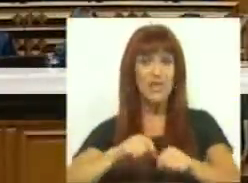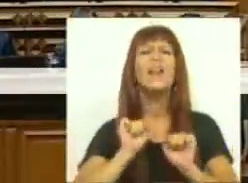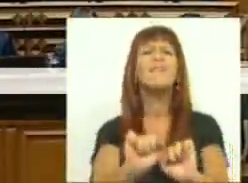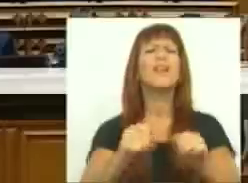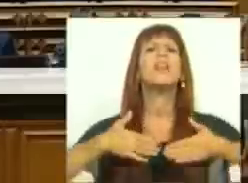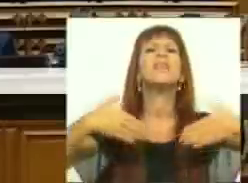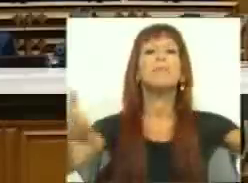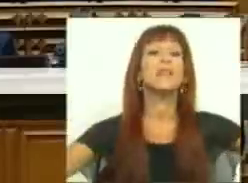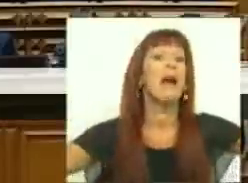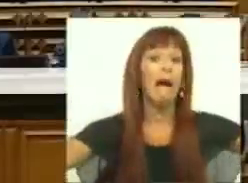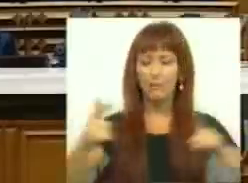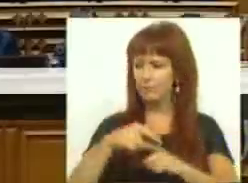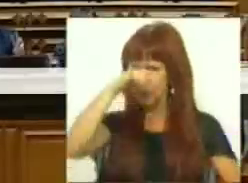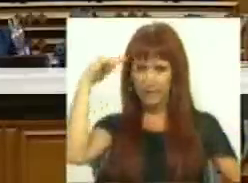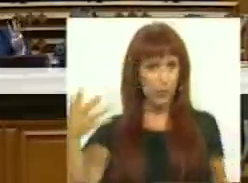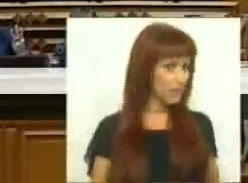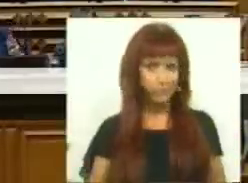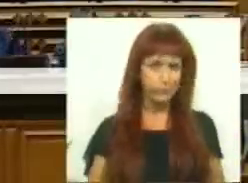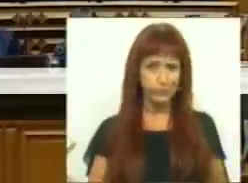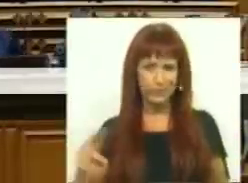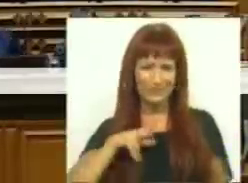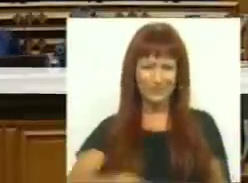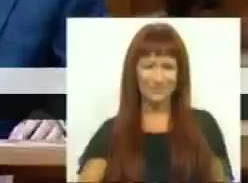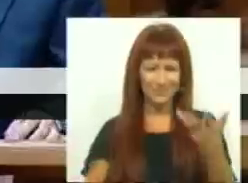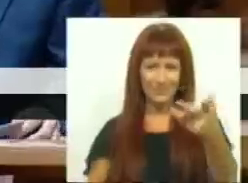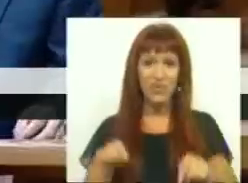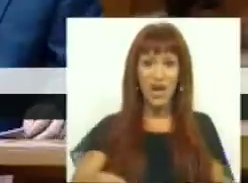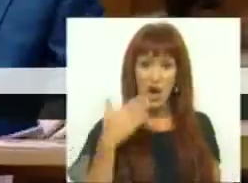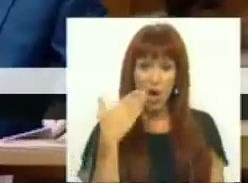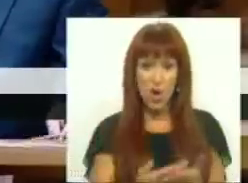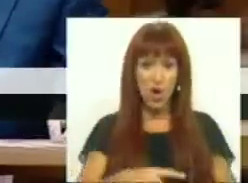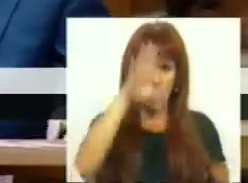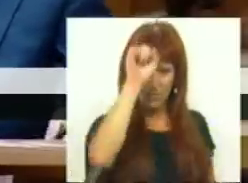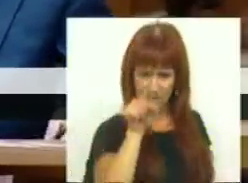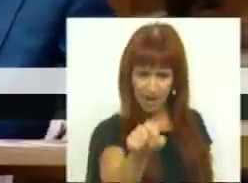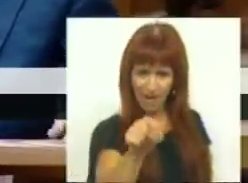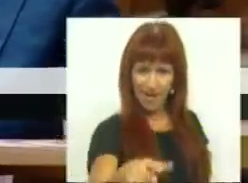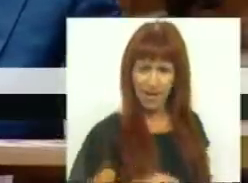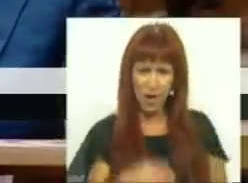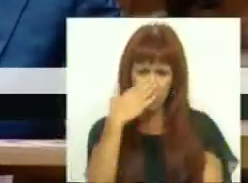vossa demissão perante as dificuldades do país. Enfrentamos o Governo